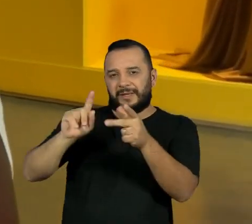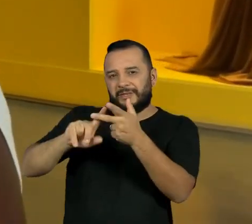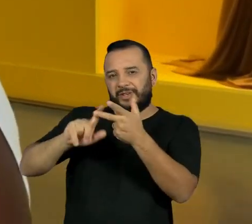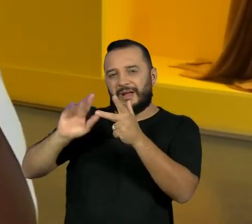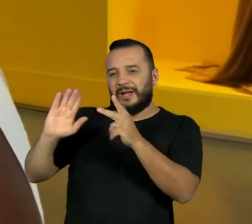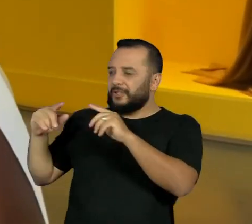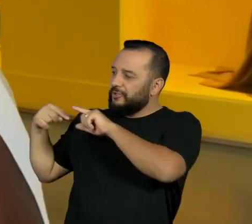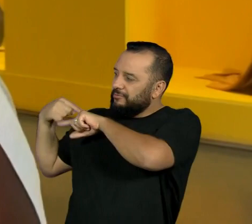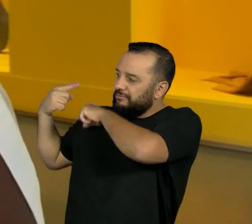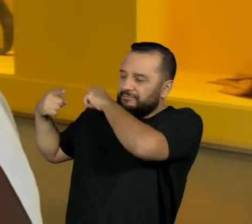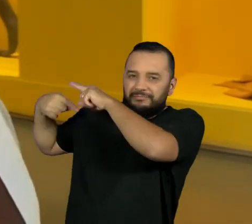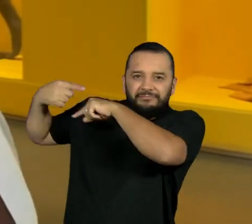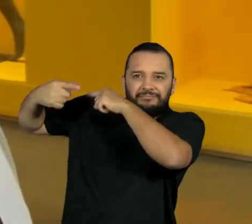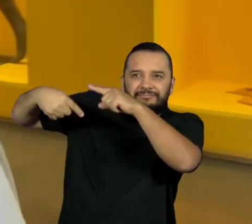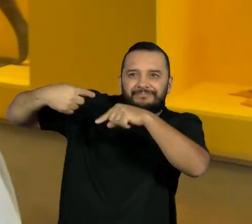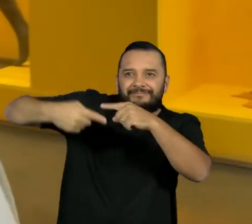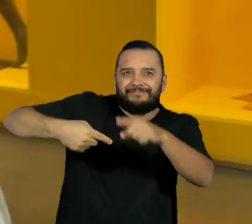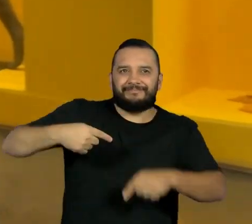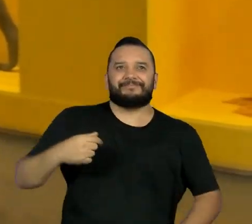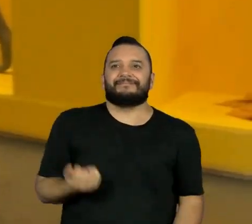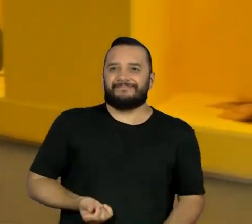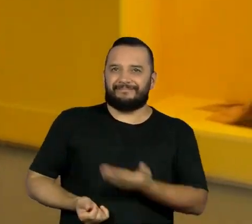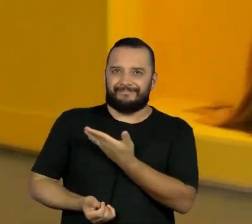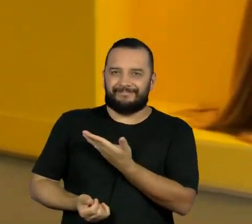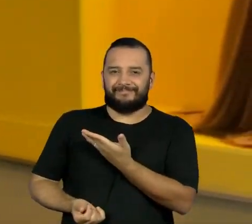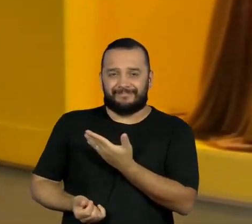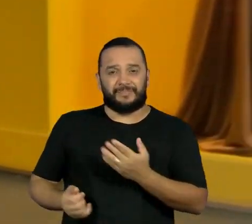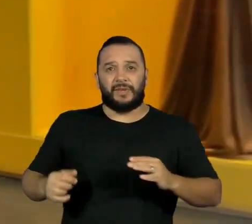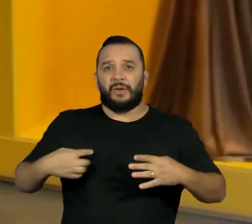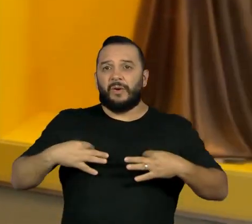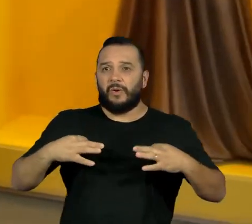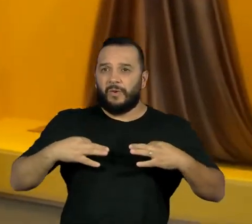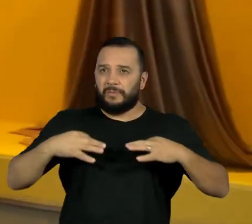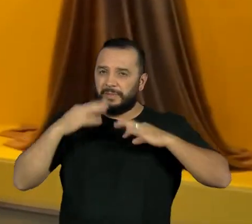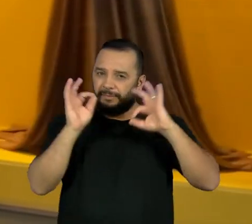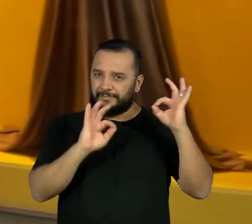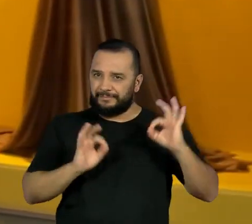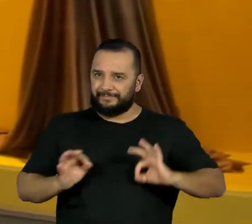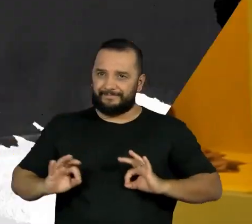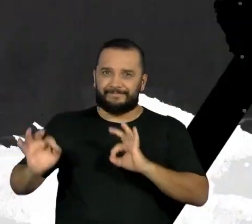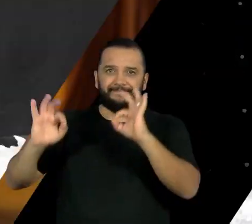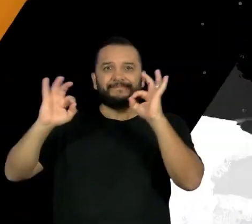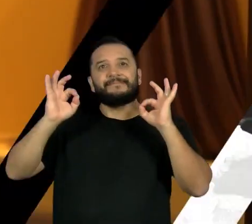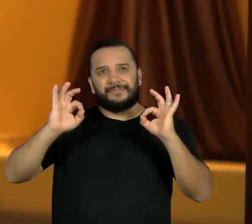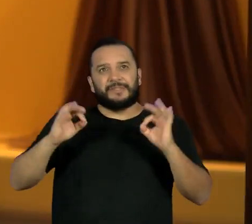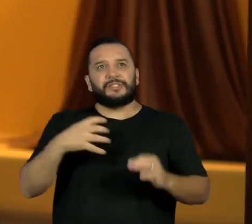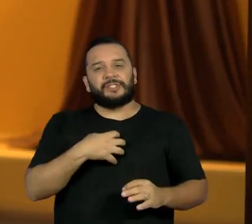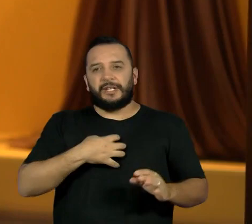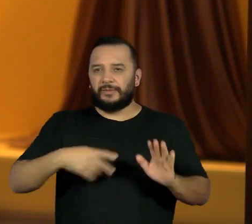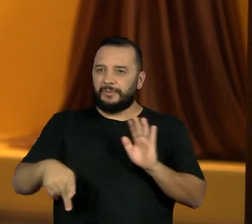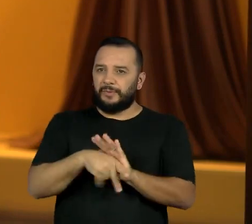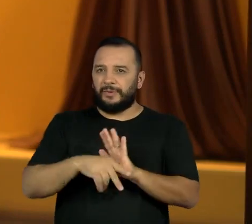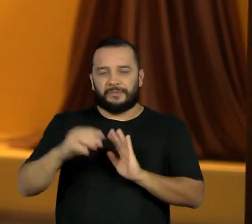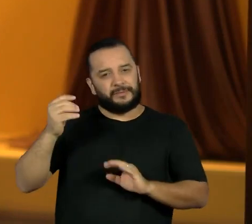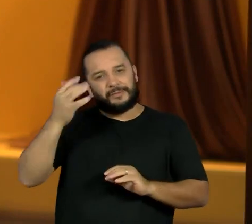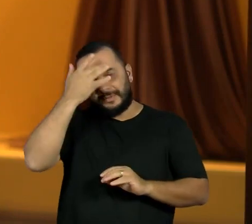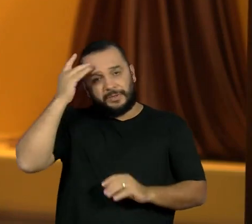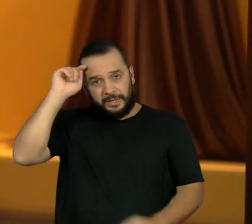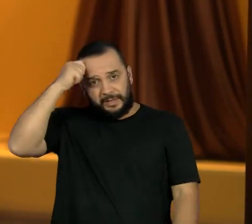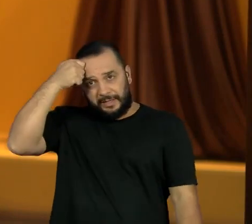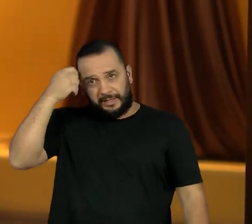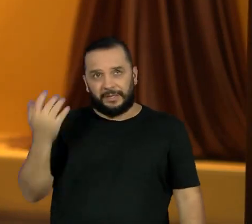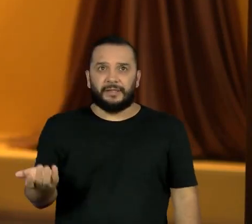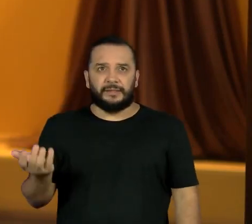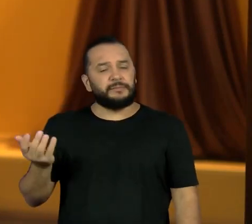Eu costumo dizer que indumentárias negras são as maneiras de vestir de pessoas negras. Os modos de vestir negro, eles não